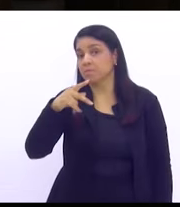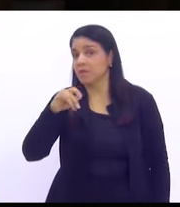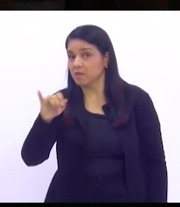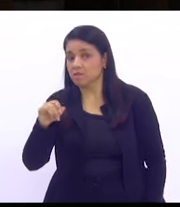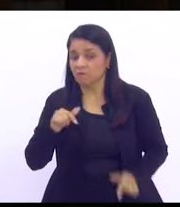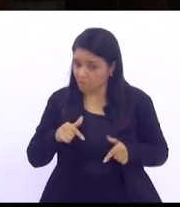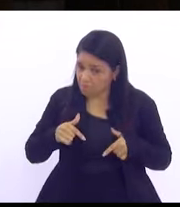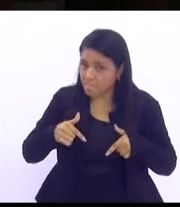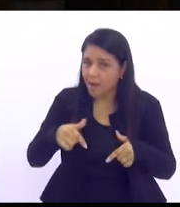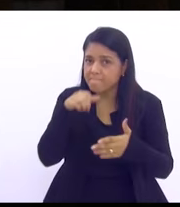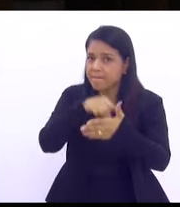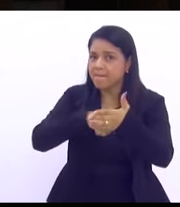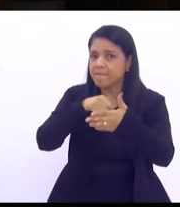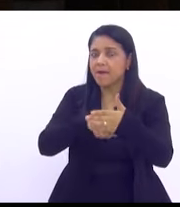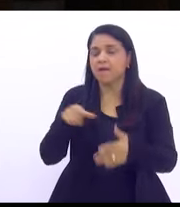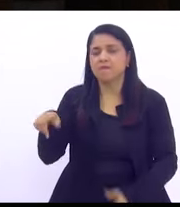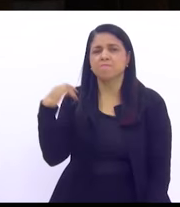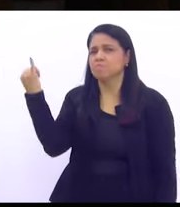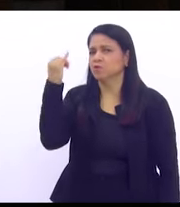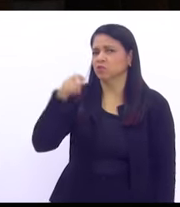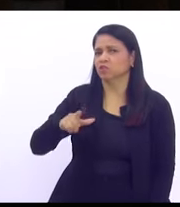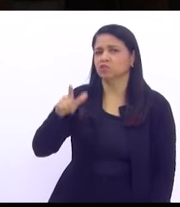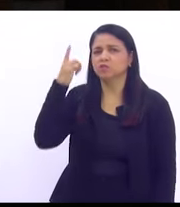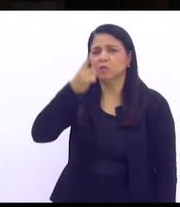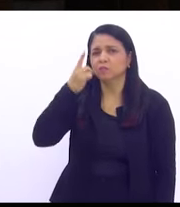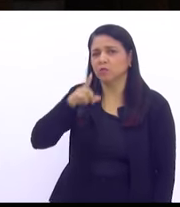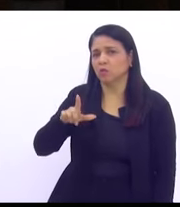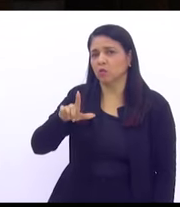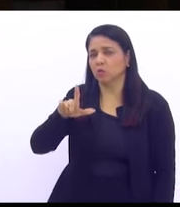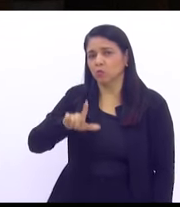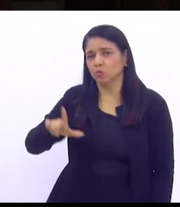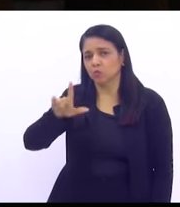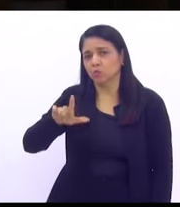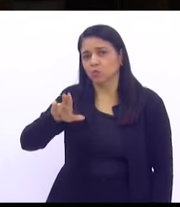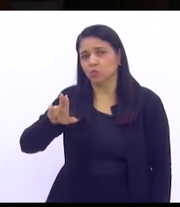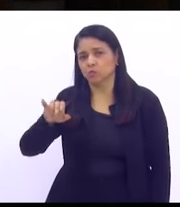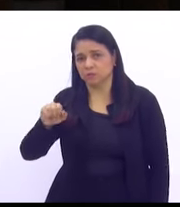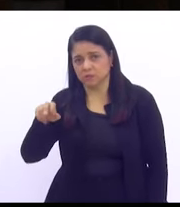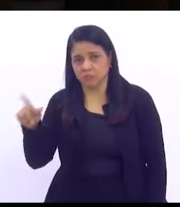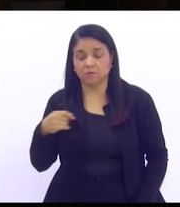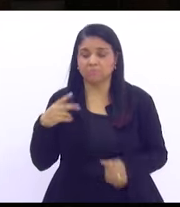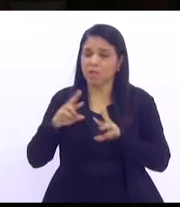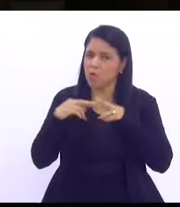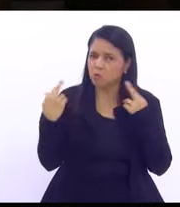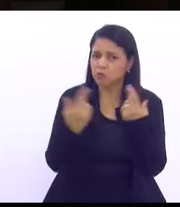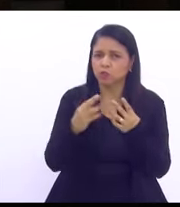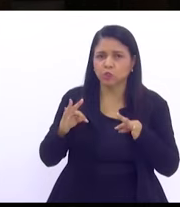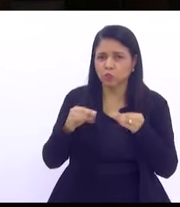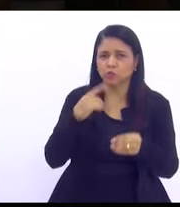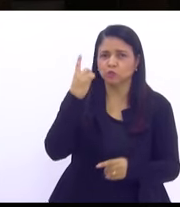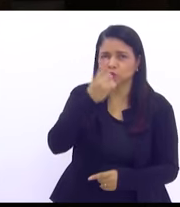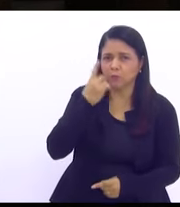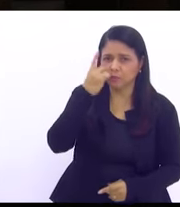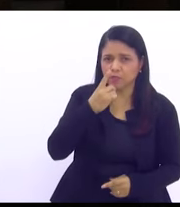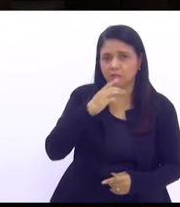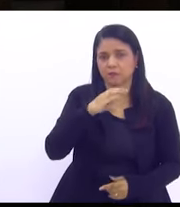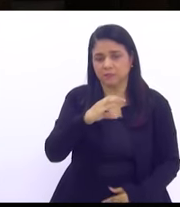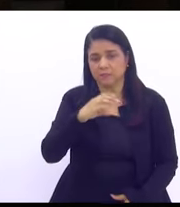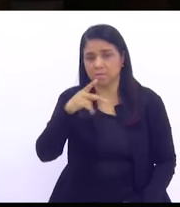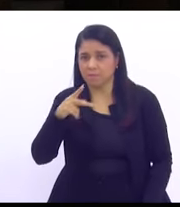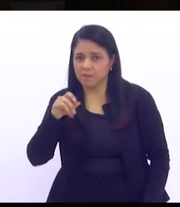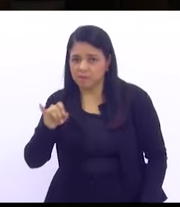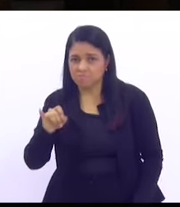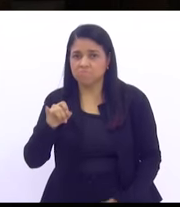importante quando a deputada Lucinha falou que precisamos reunir todos os deputados, que estejam na CPI ou não, mas